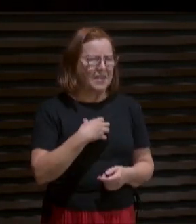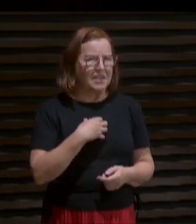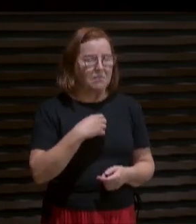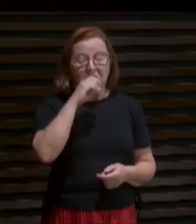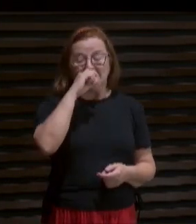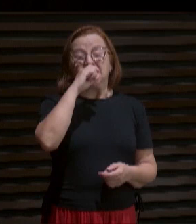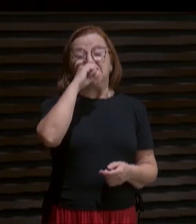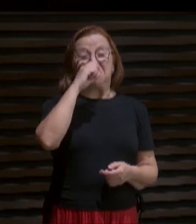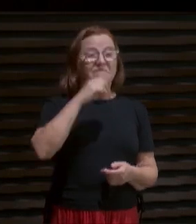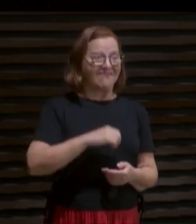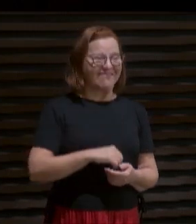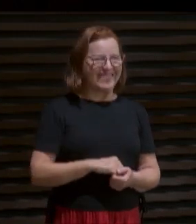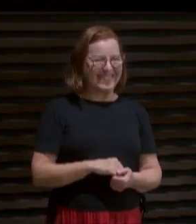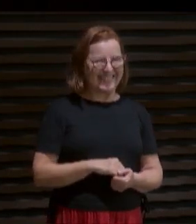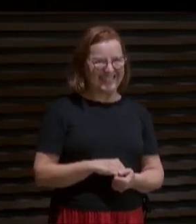E